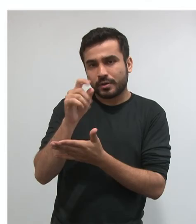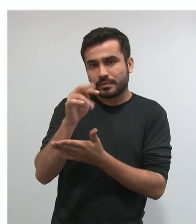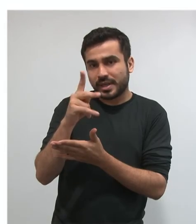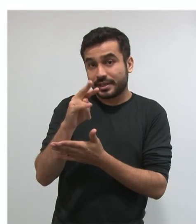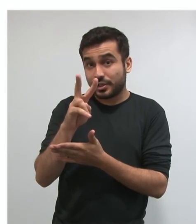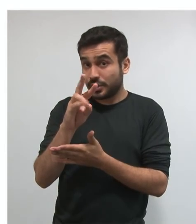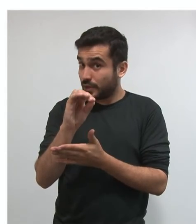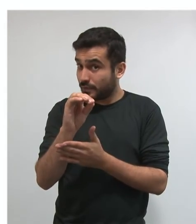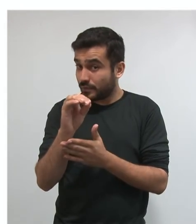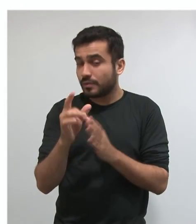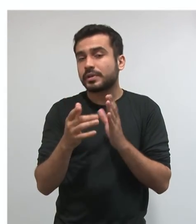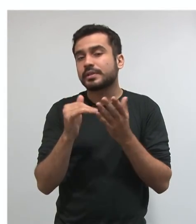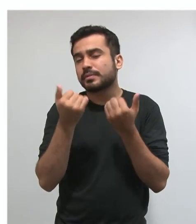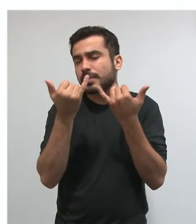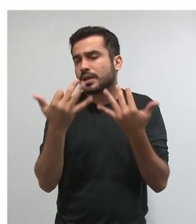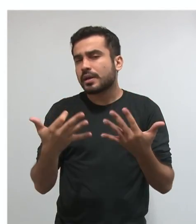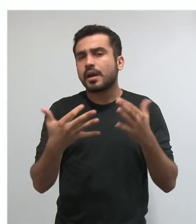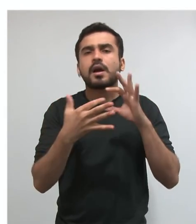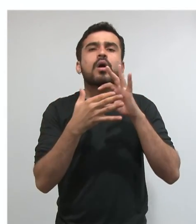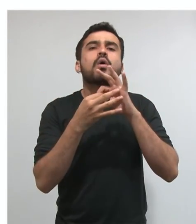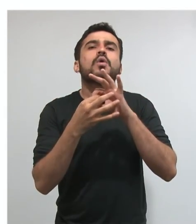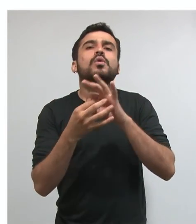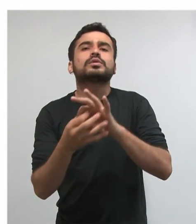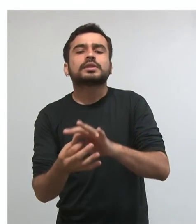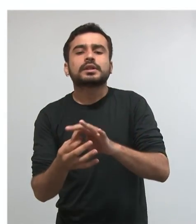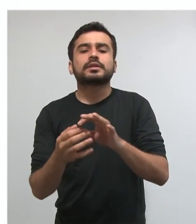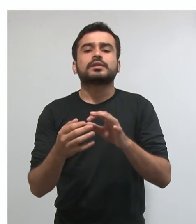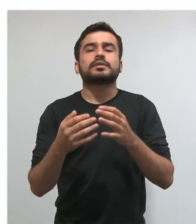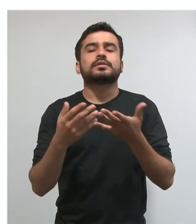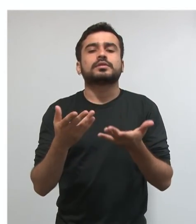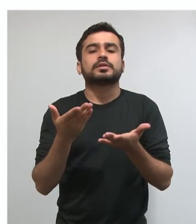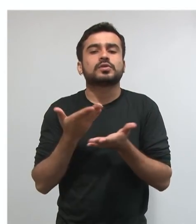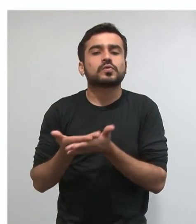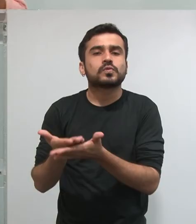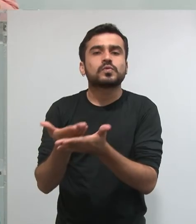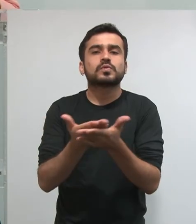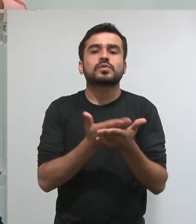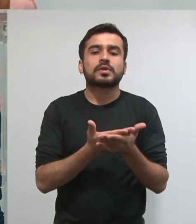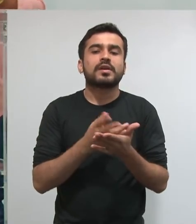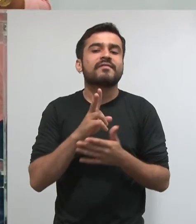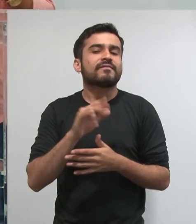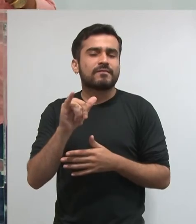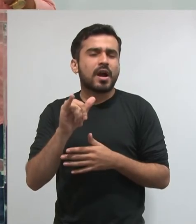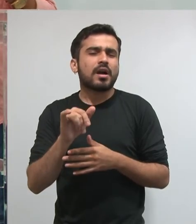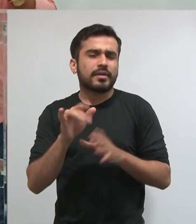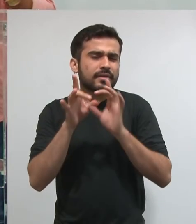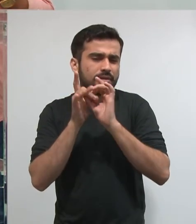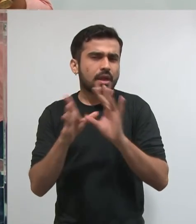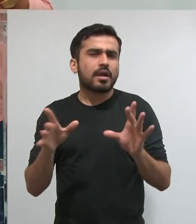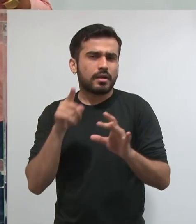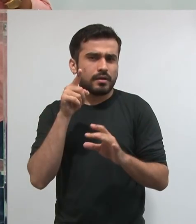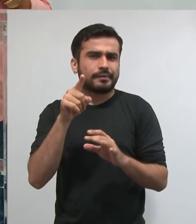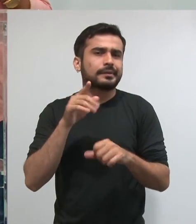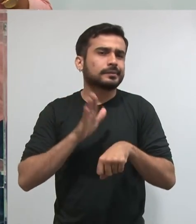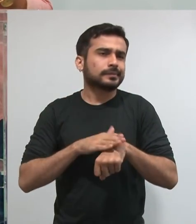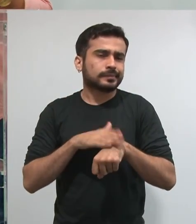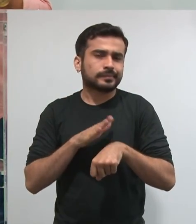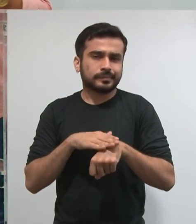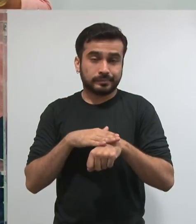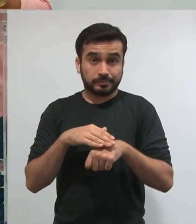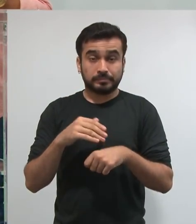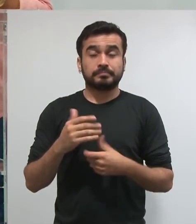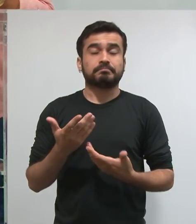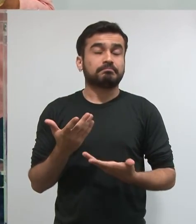contexto, então, você ter um módulo de cenários e estudos prospectivos, ele vai te permitir um suporte